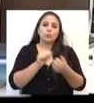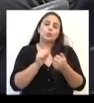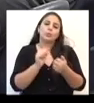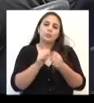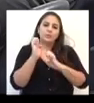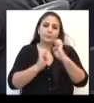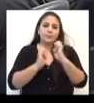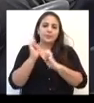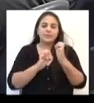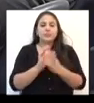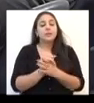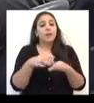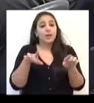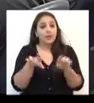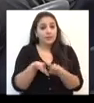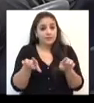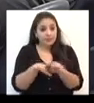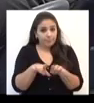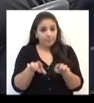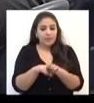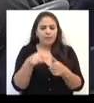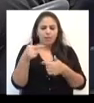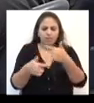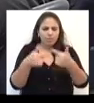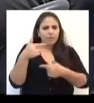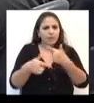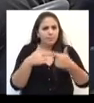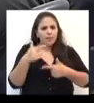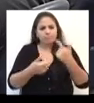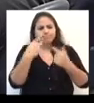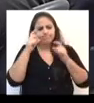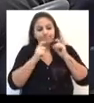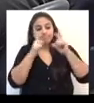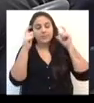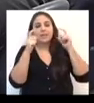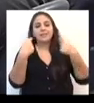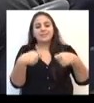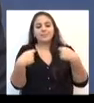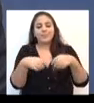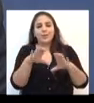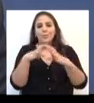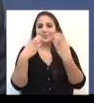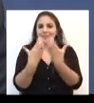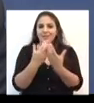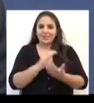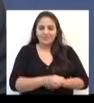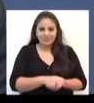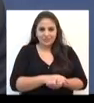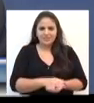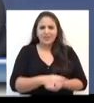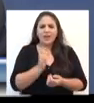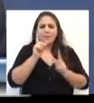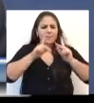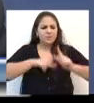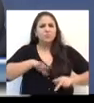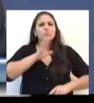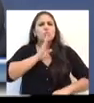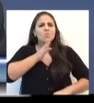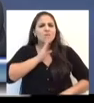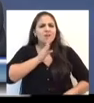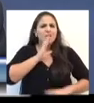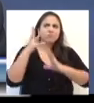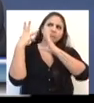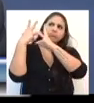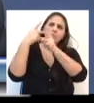empresariado, mas que, além disso, trabalha atenta às demandas da comunidade. Quem conhece ou lê a história da Acisa, quando ela